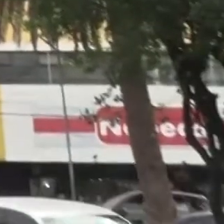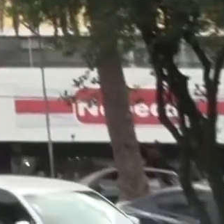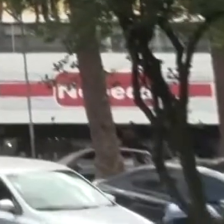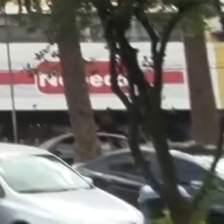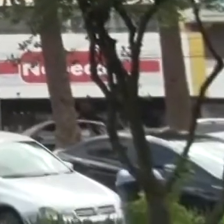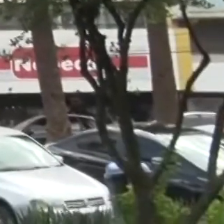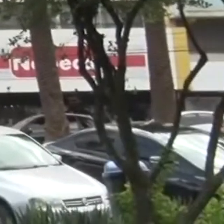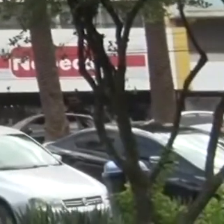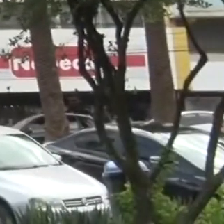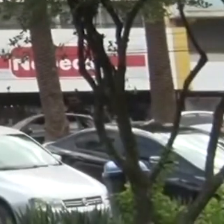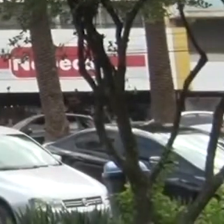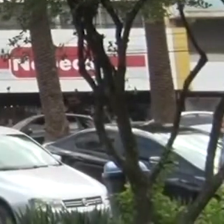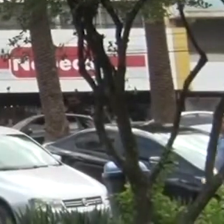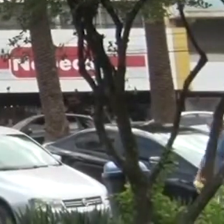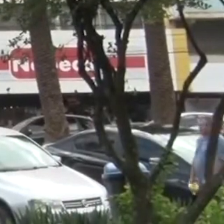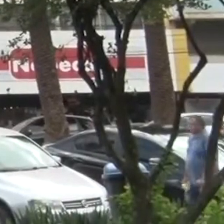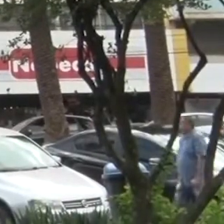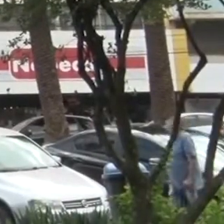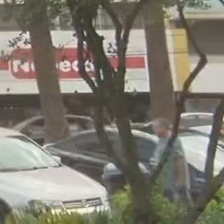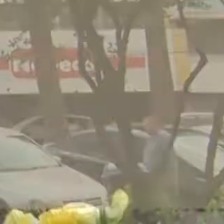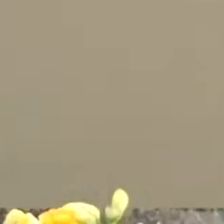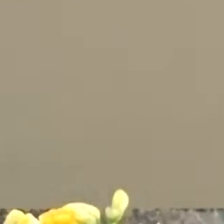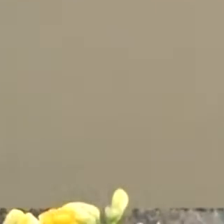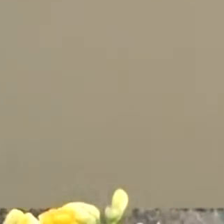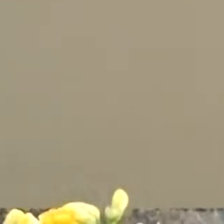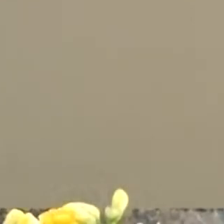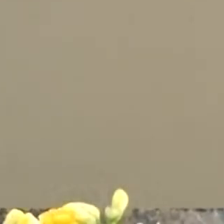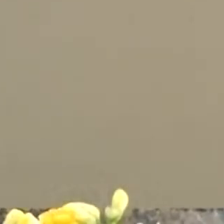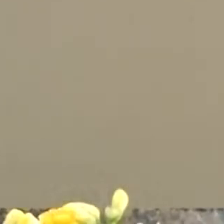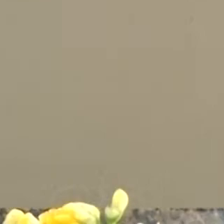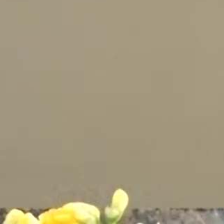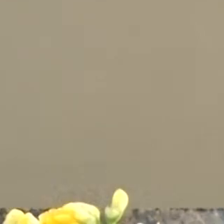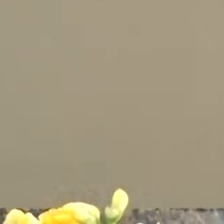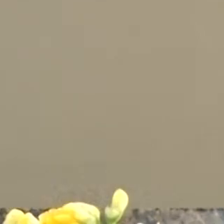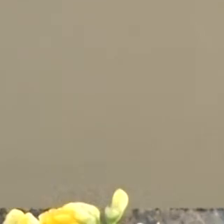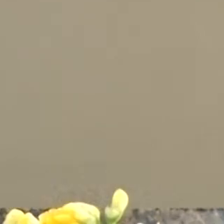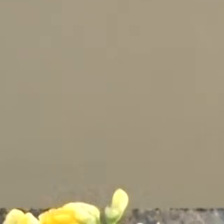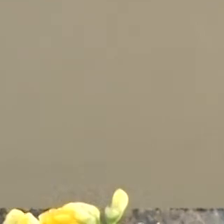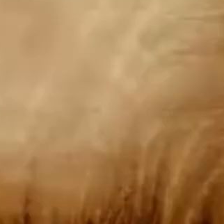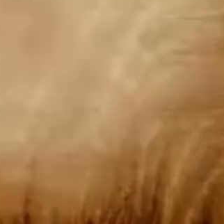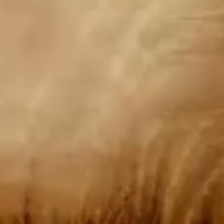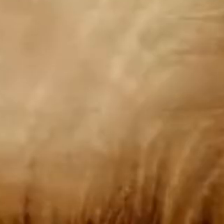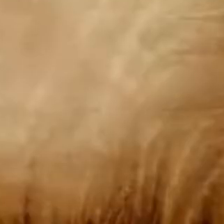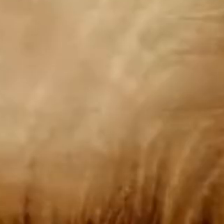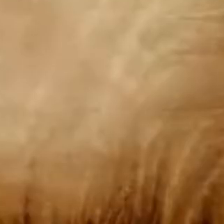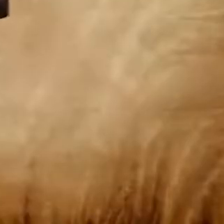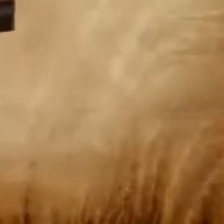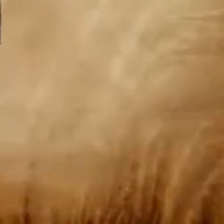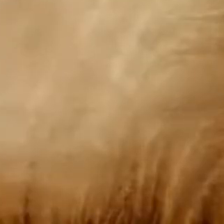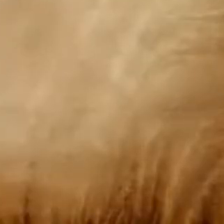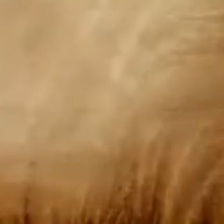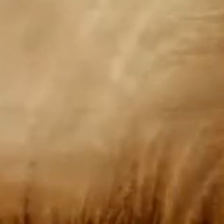cidade, todos os dias é visitado por milhares de devotos da padroeira do Brasil.